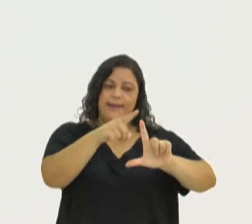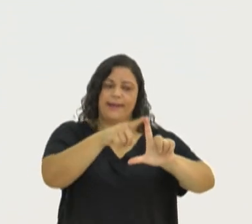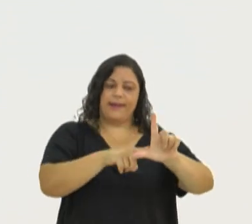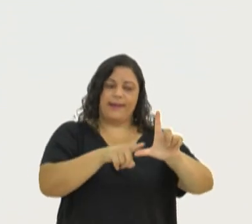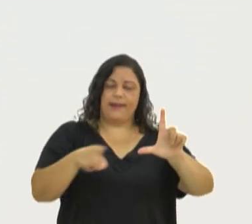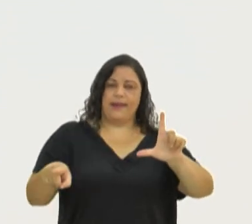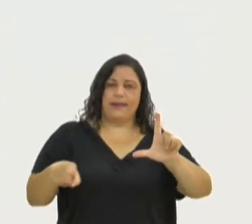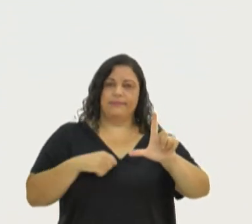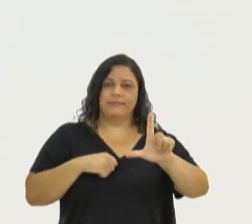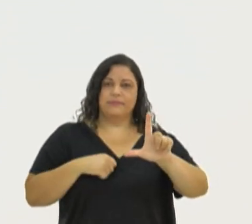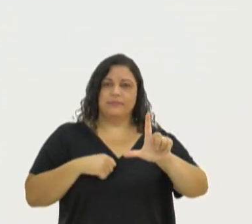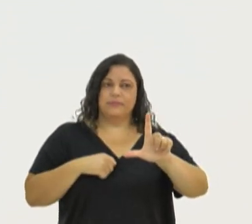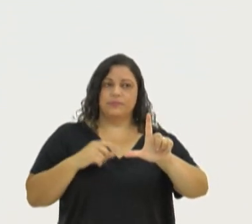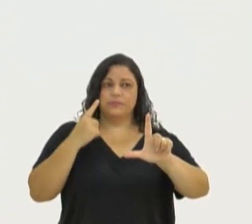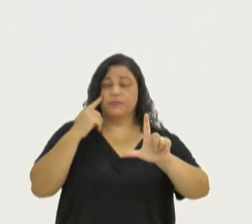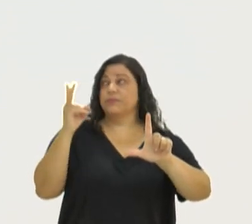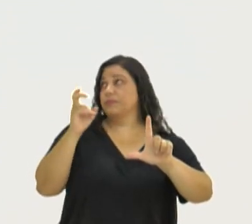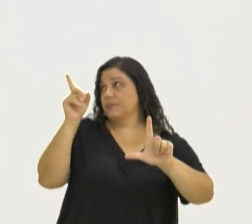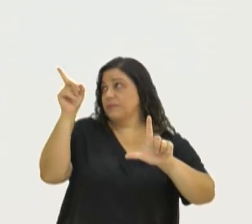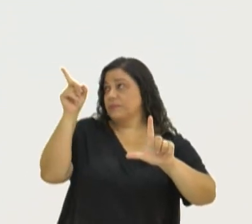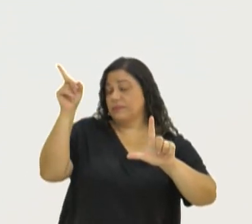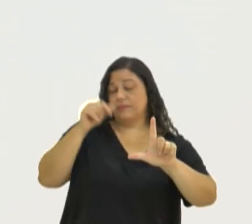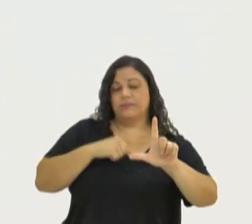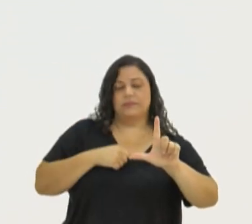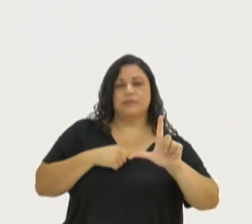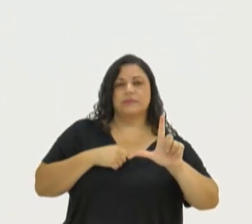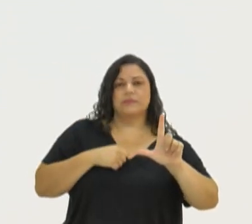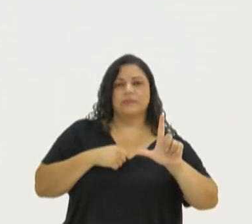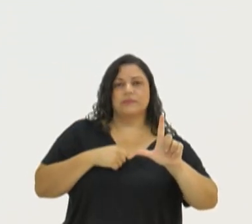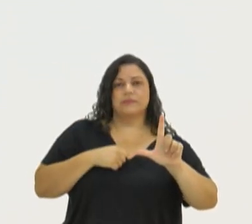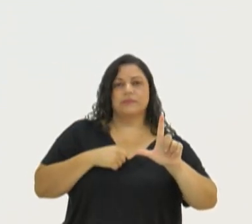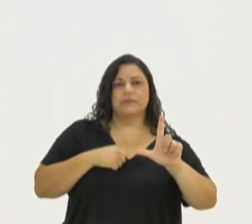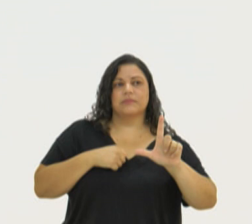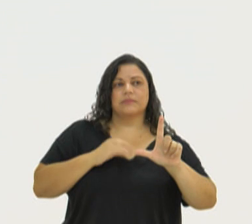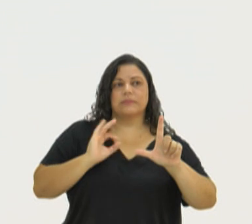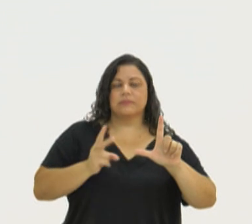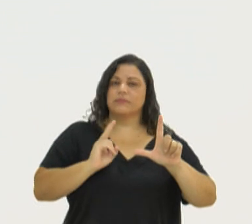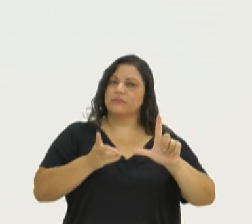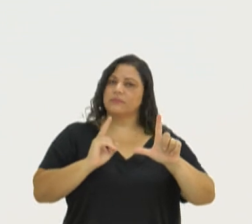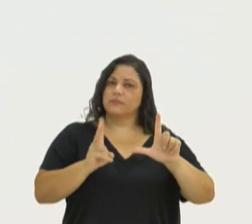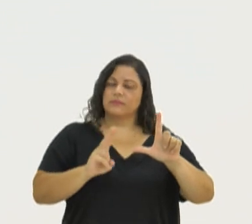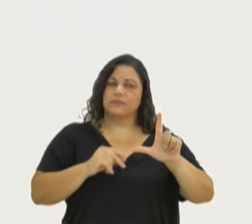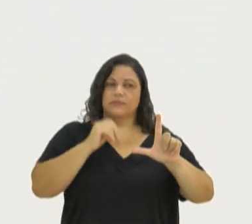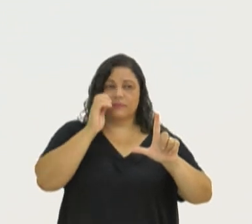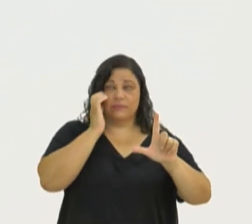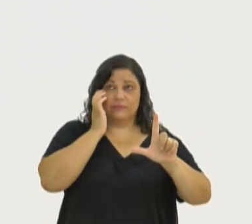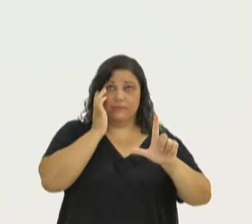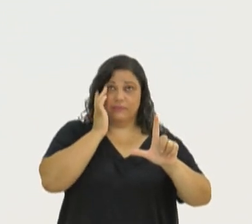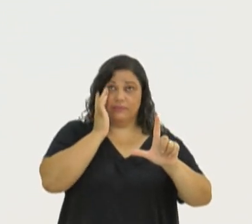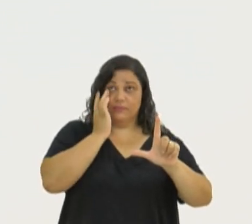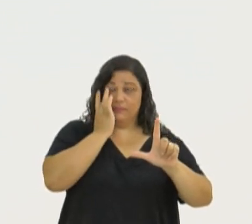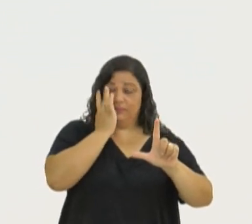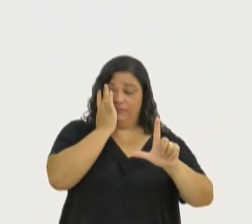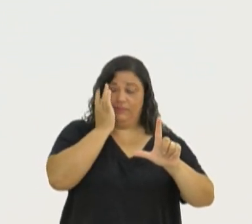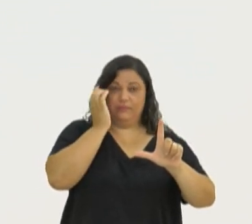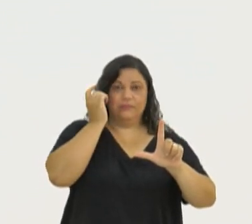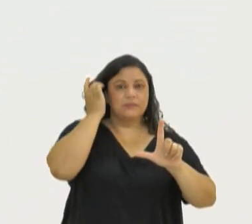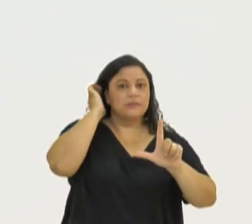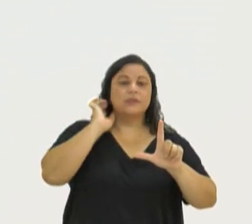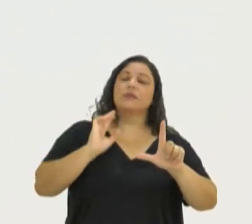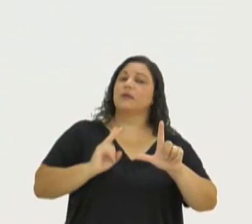só que eu fiz o L, né? Ou posso pensar no L dessa maneira. Também falei que ele poderia ser um